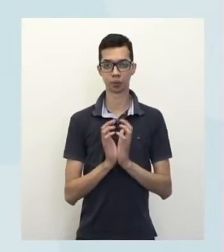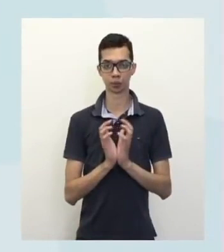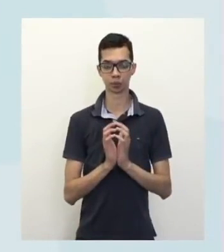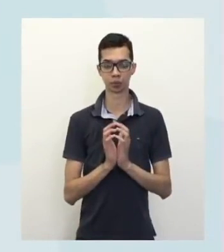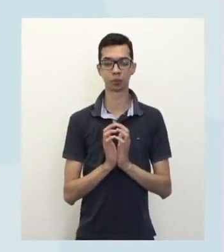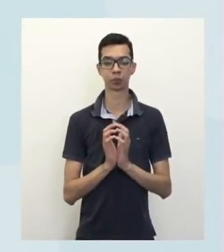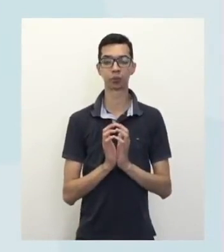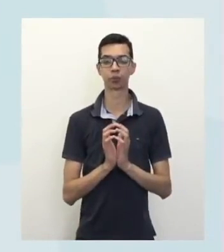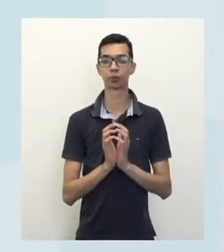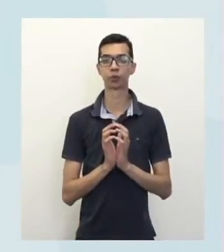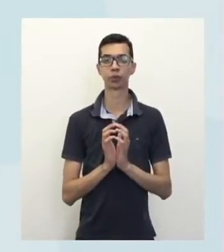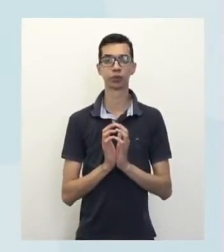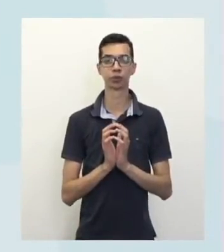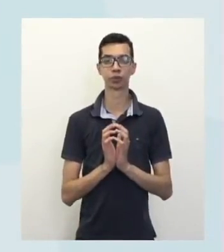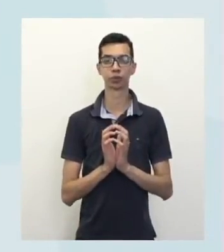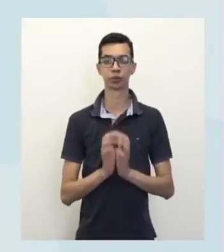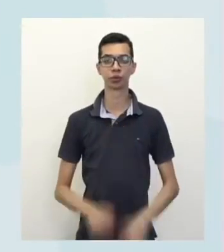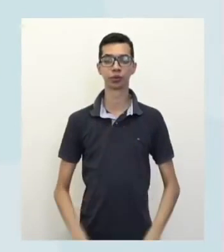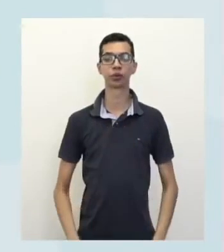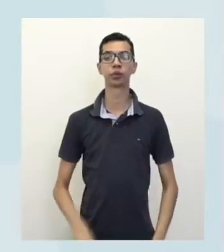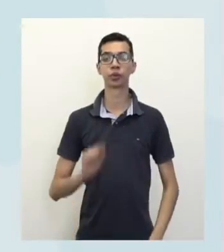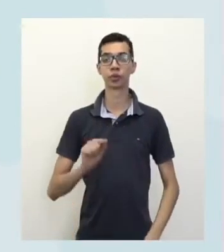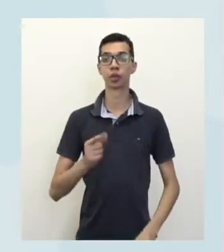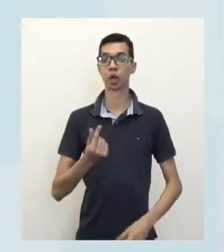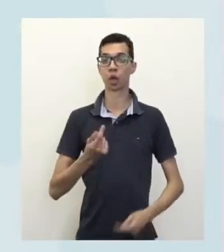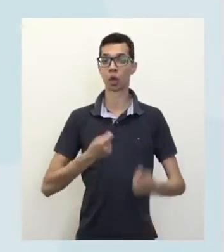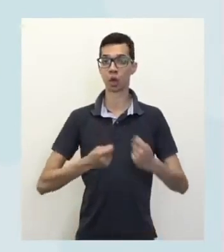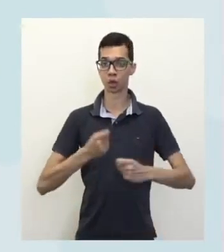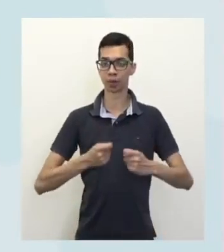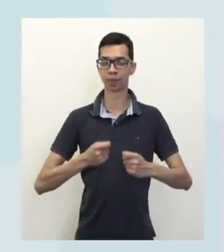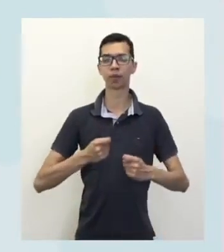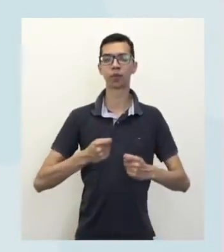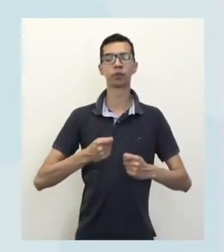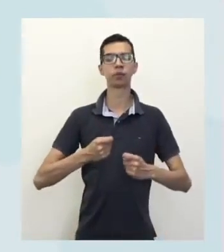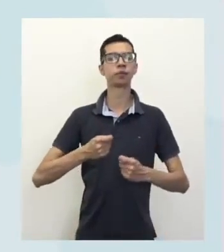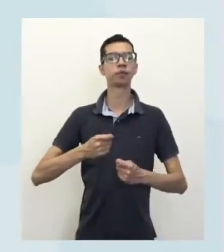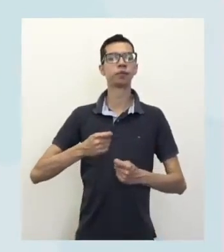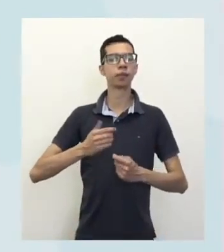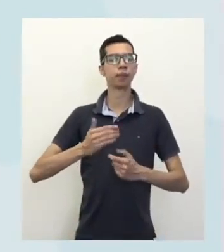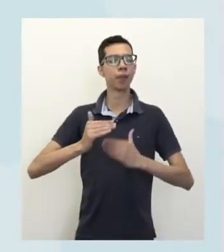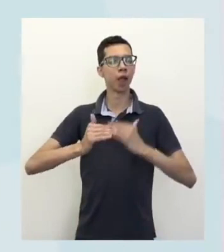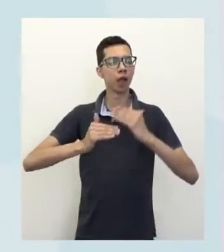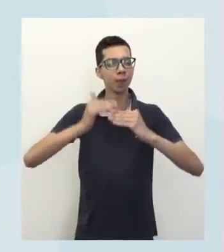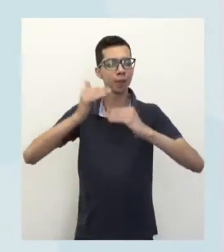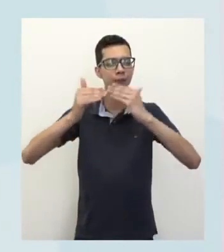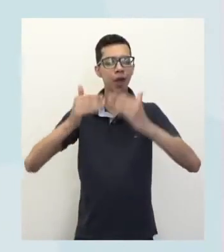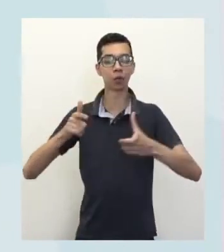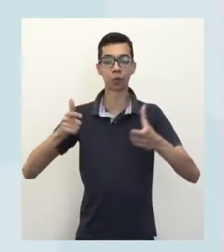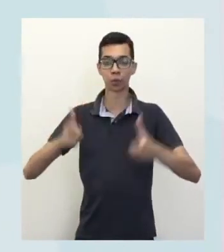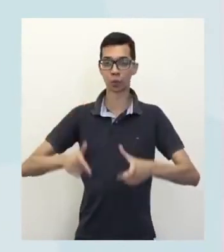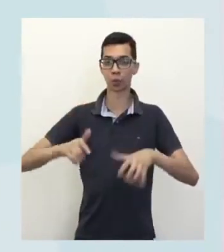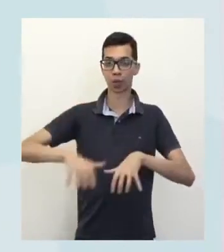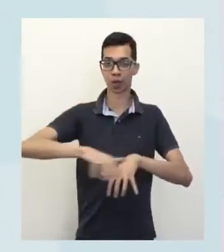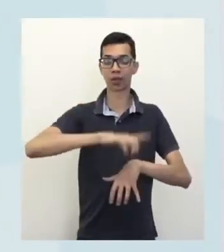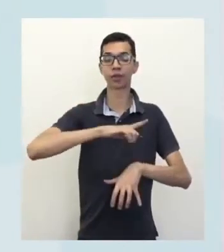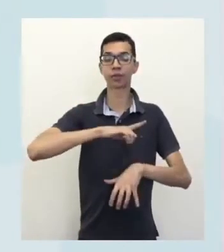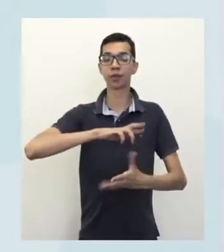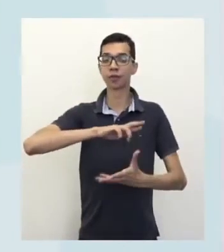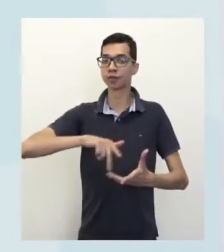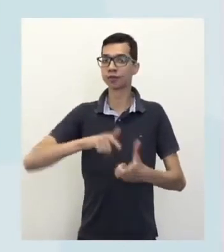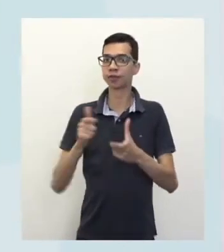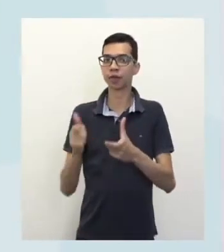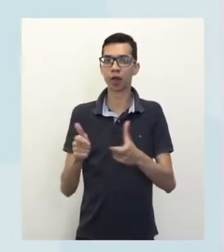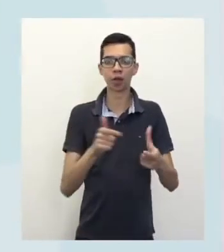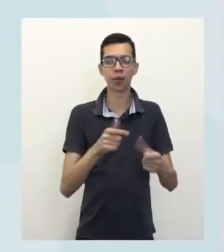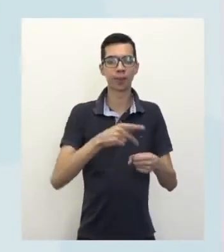muito importante para o desenvolvimento econômico, industrial da região. Ela concentra vários estaleiros, setor